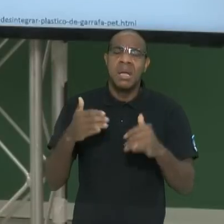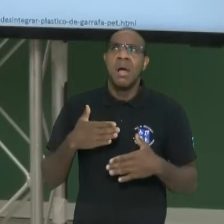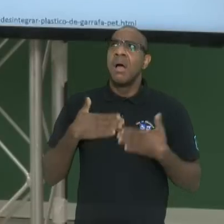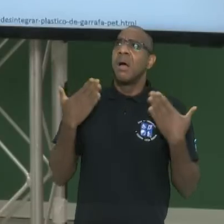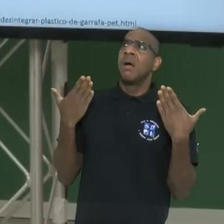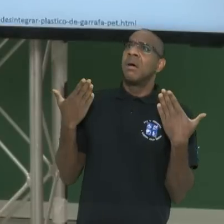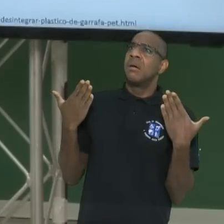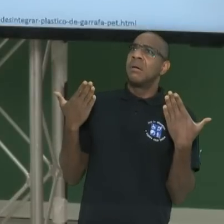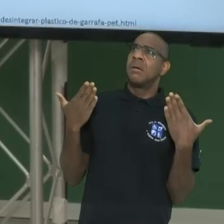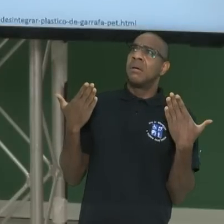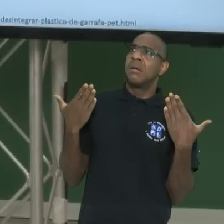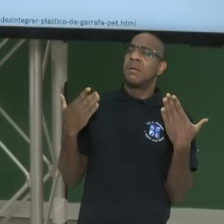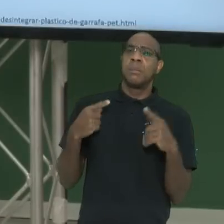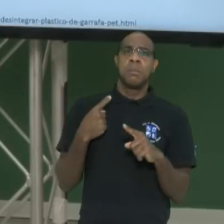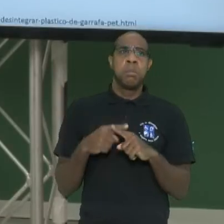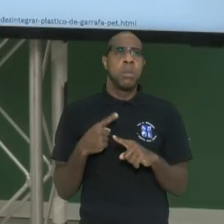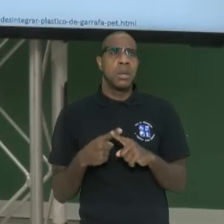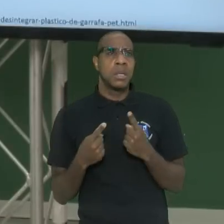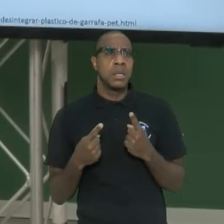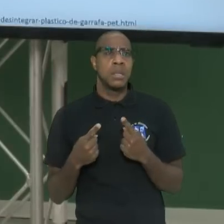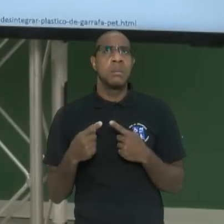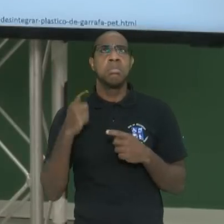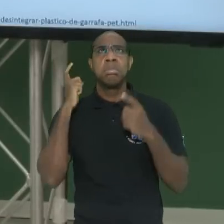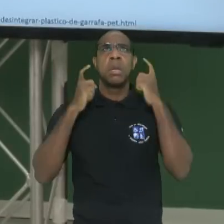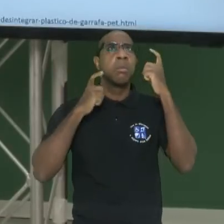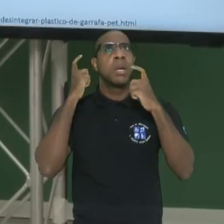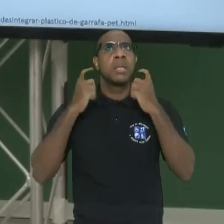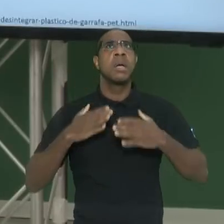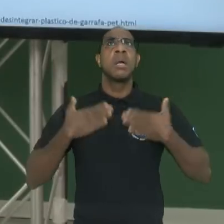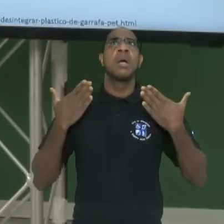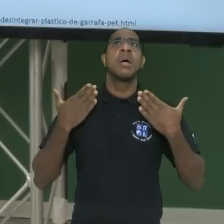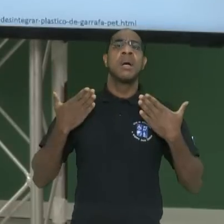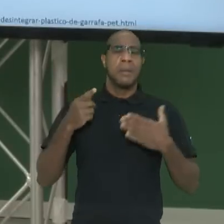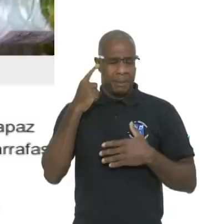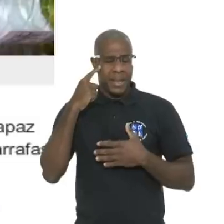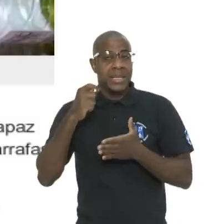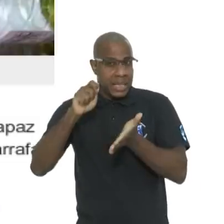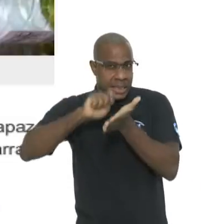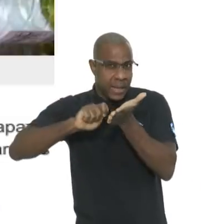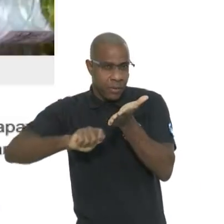espanto? Pense um pouquinho aí, anote no seu caderno.